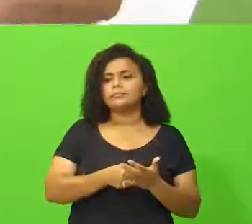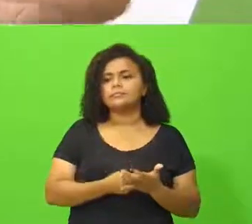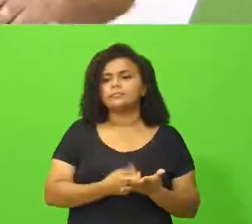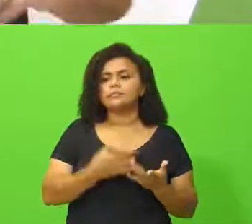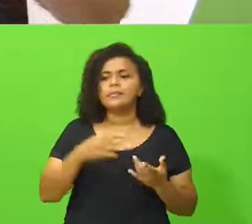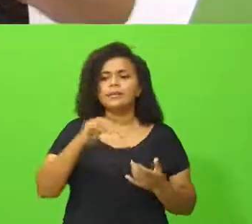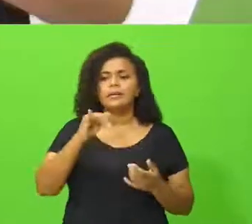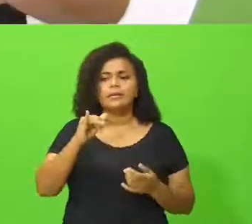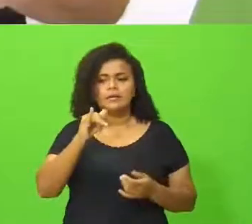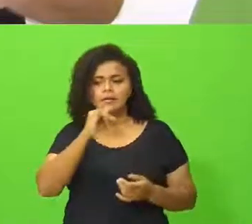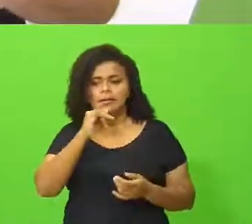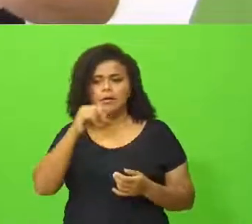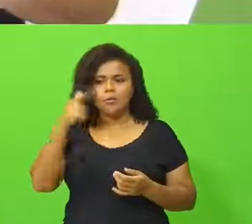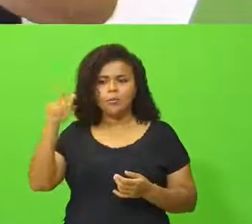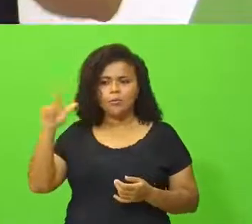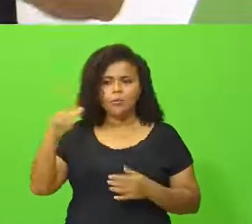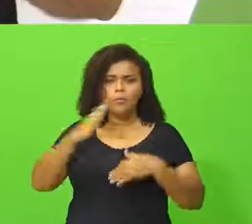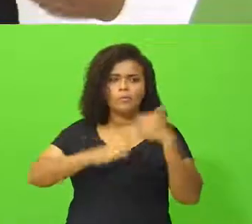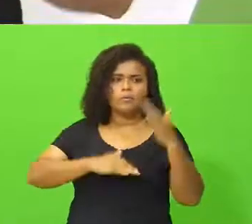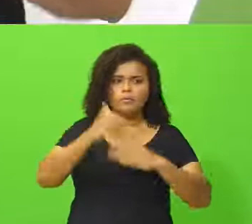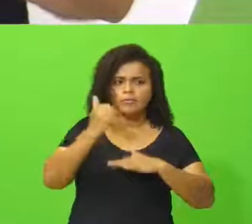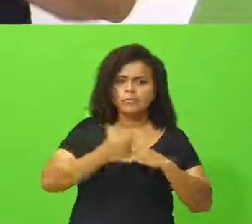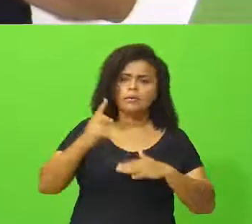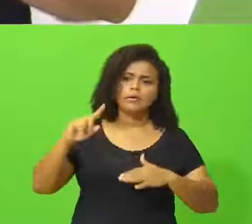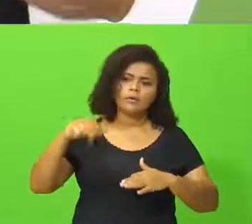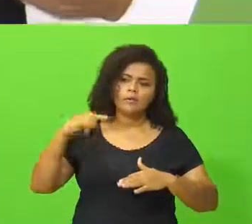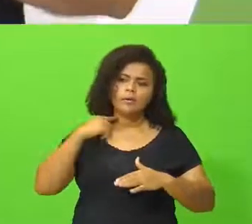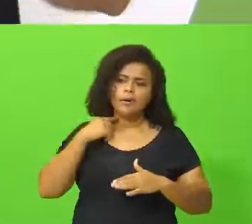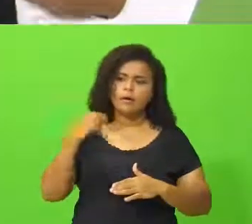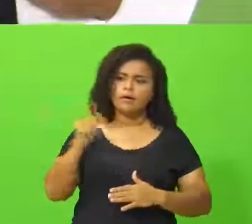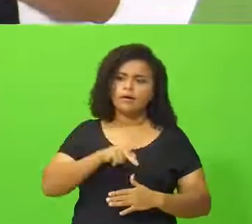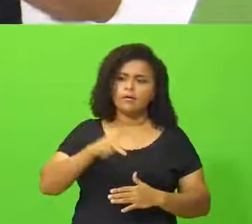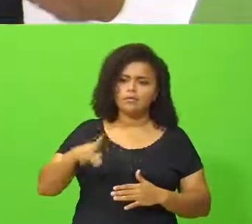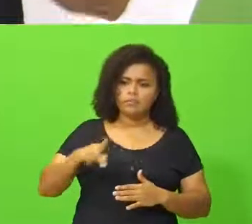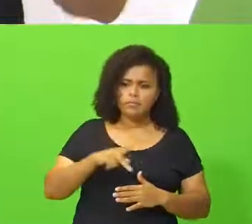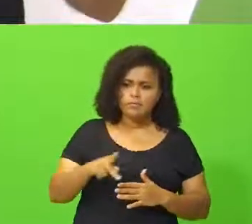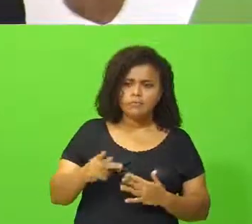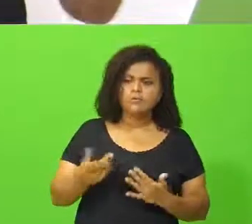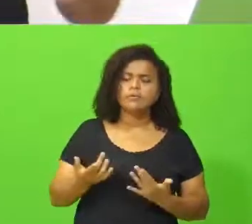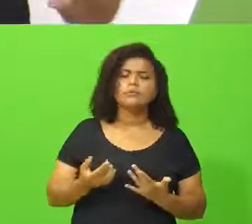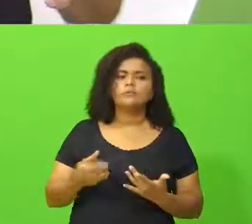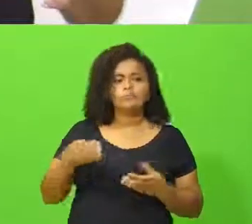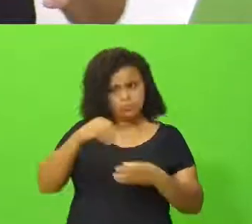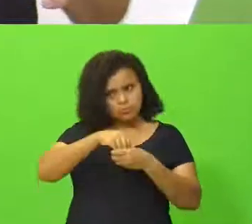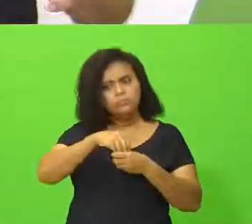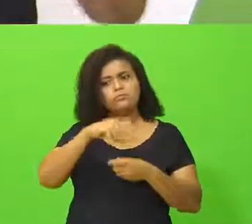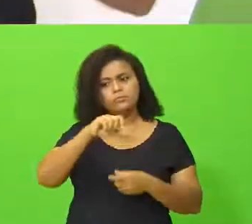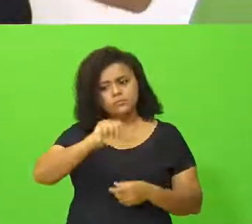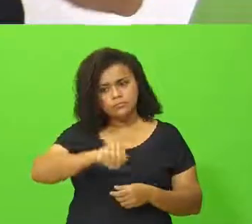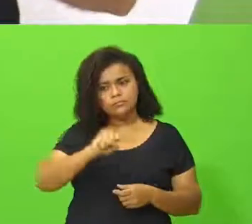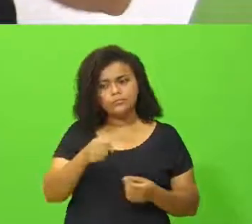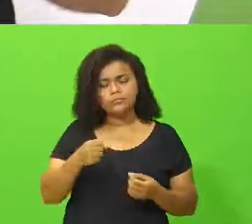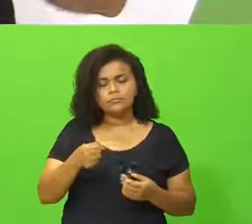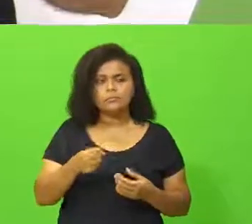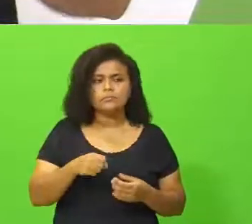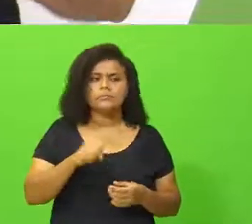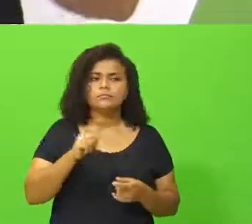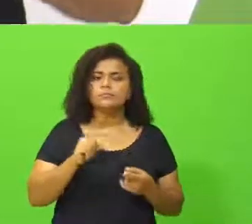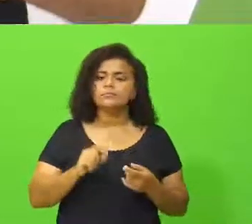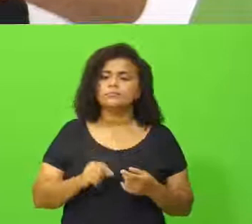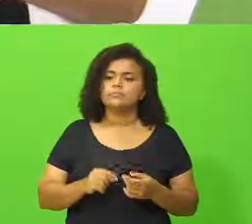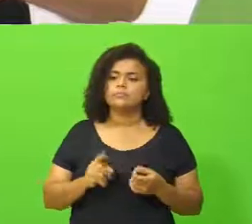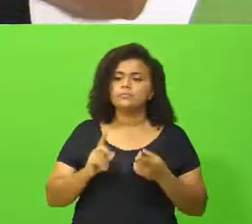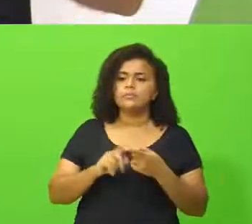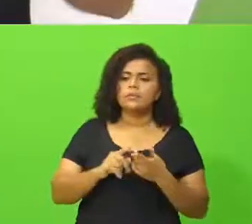os advogados, médicos, professores, tá? Nesse caso, eles também estão inseridos nesse grupo.